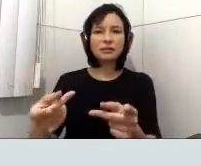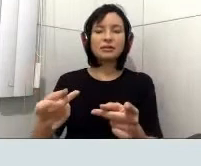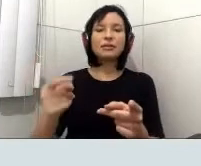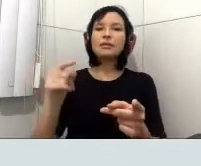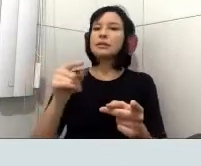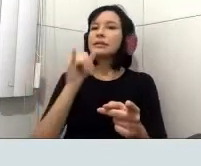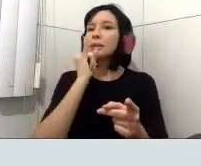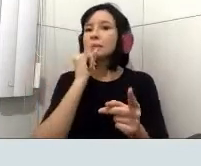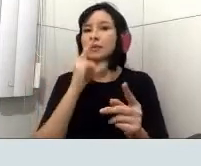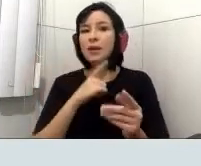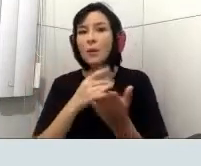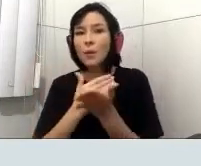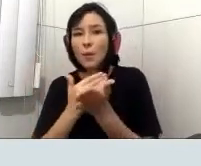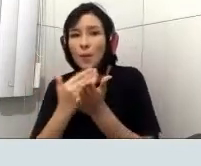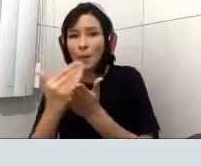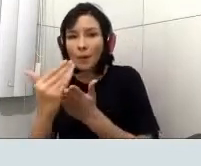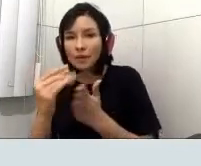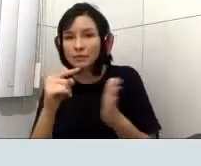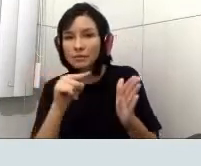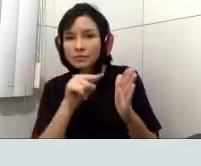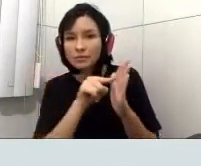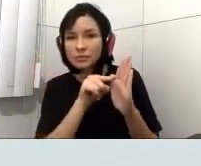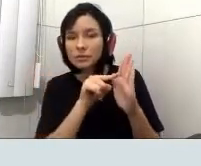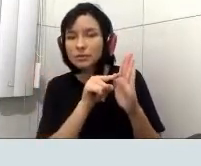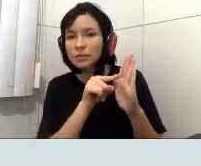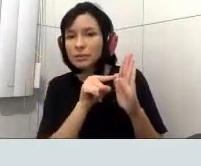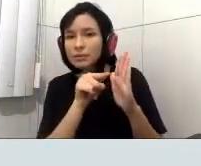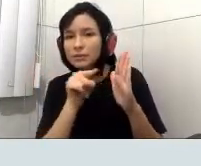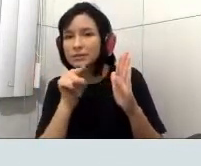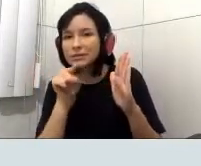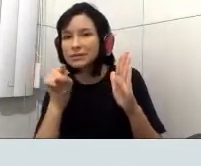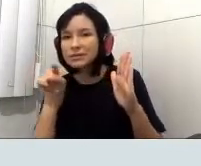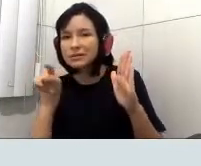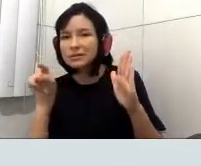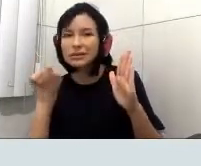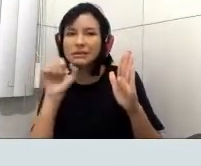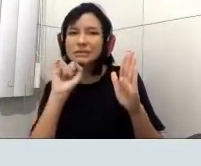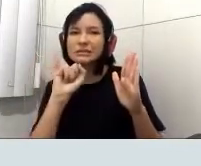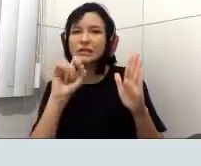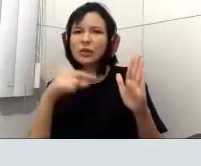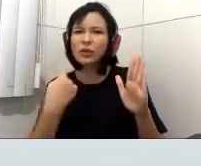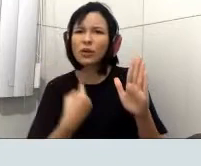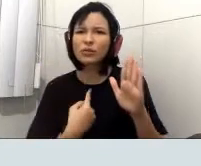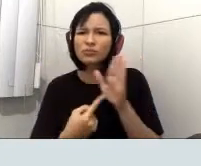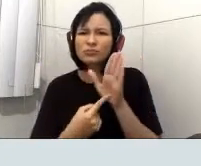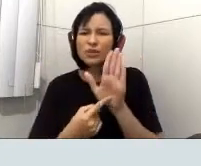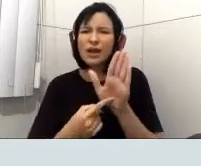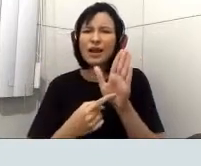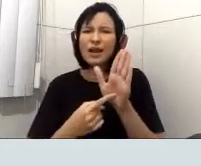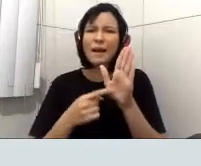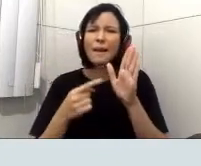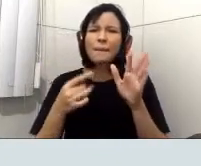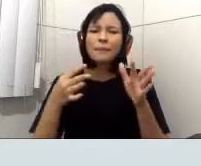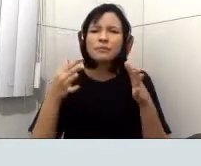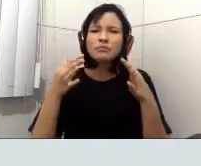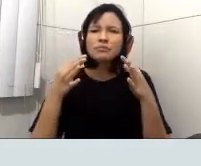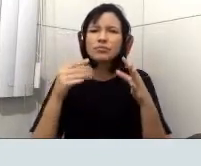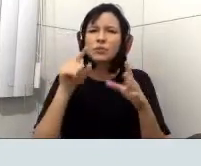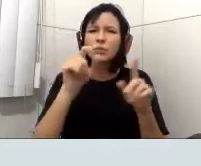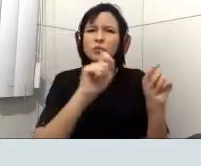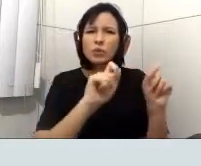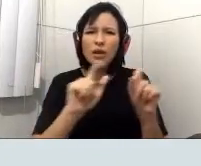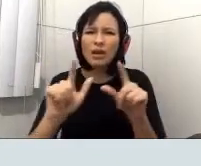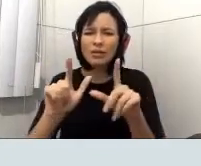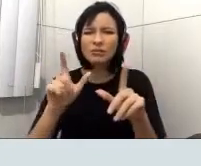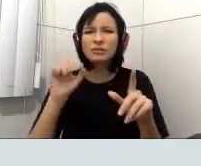mas se a gente for aproximando a imagem aí é, no slide,